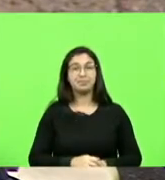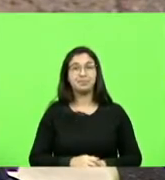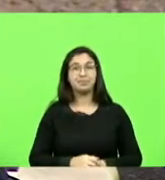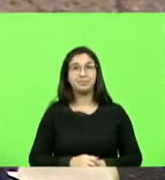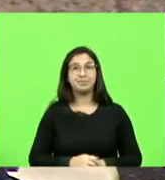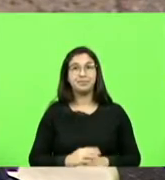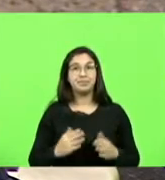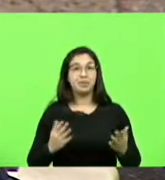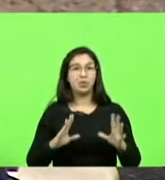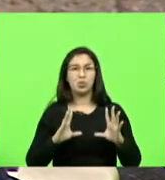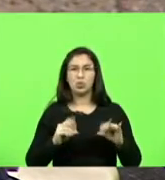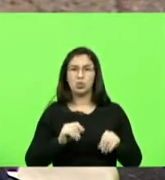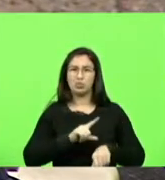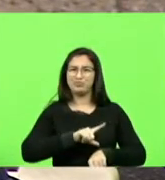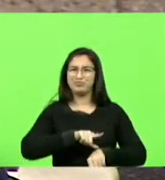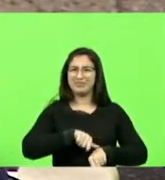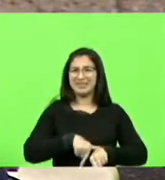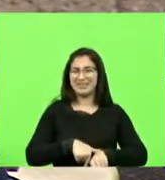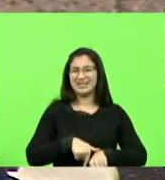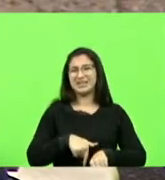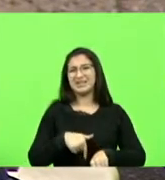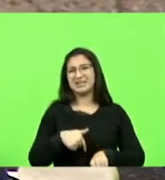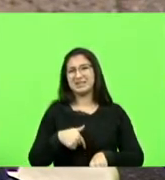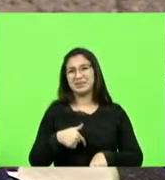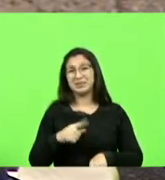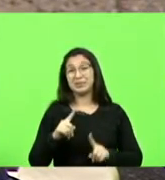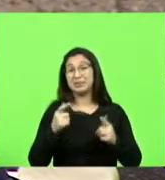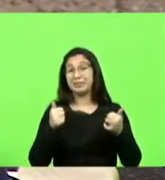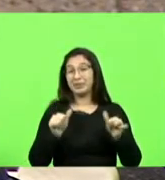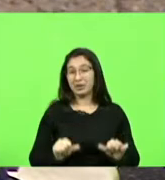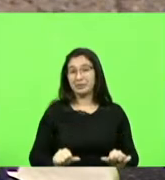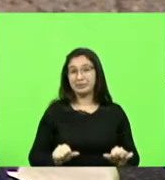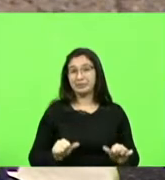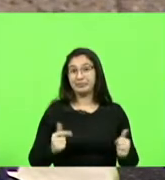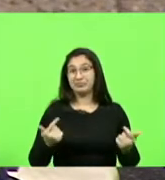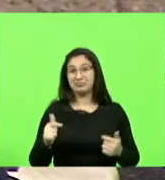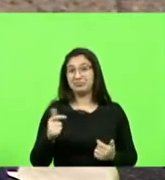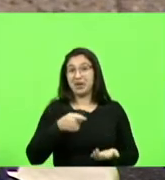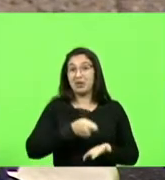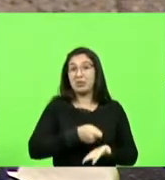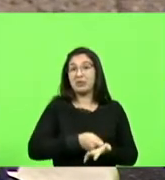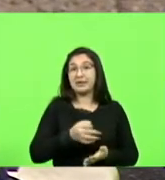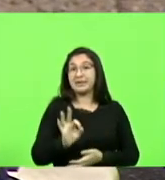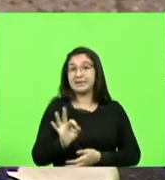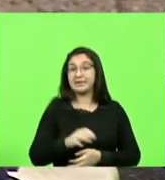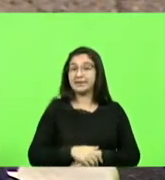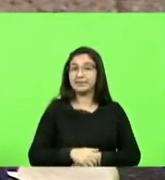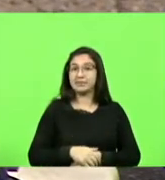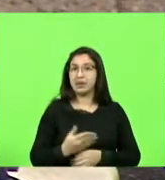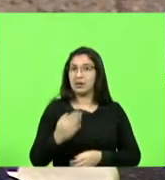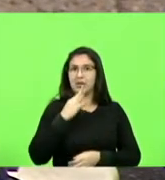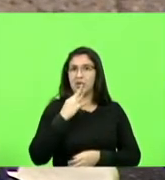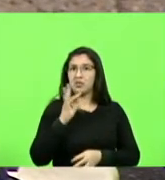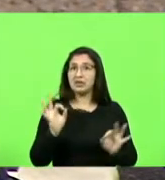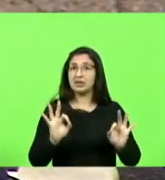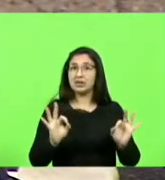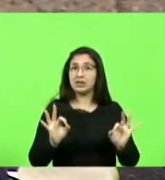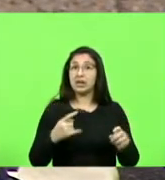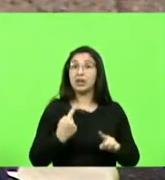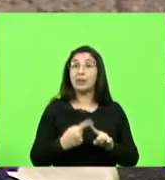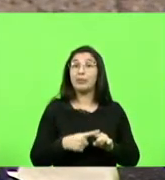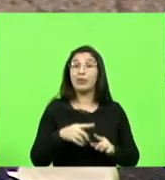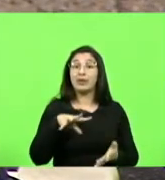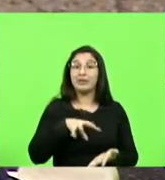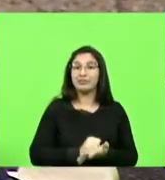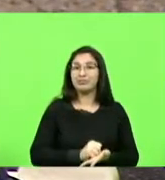está todo atrasado e o pior, me disseram que não teria essa obrigação. Então, nem eles conhecem o que eles foram, para que foram